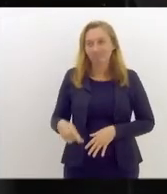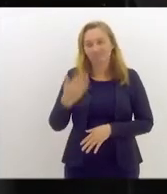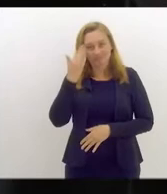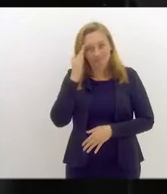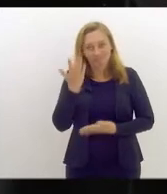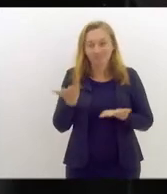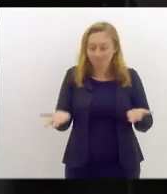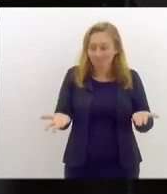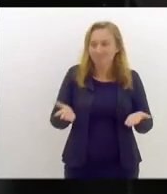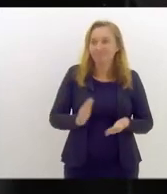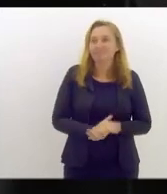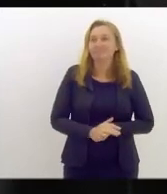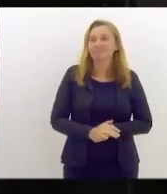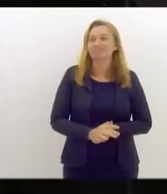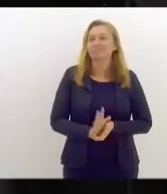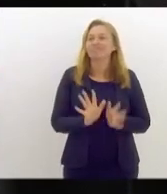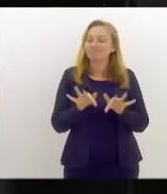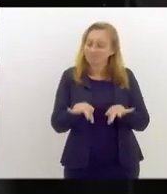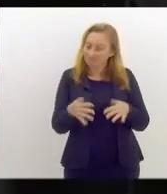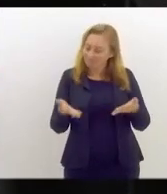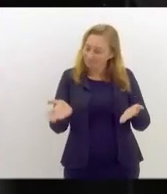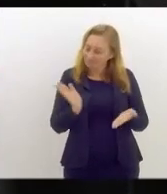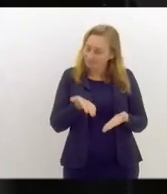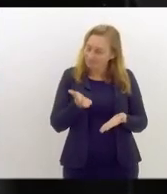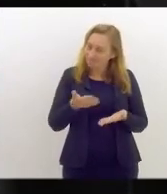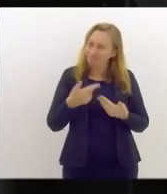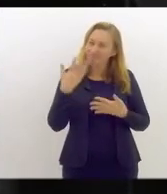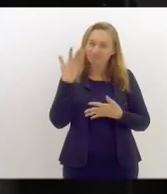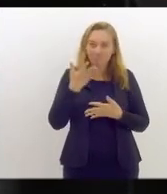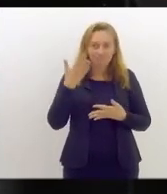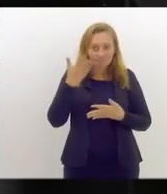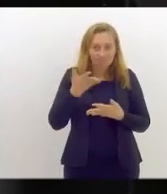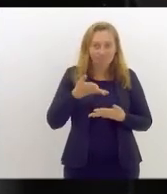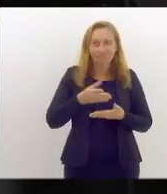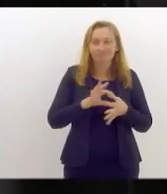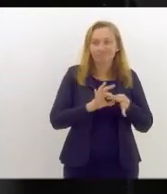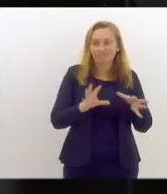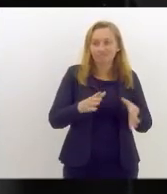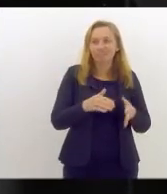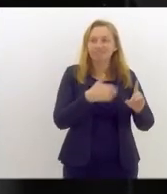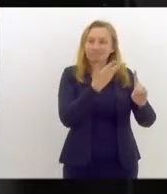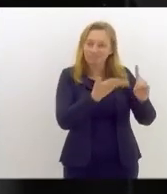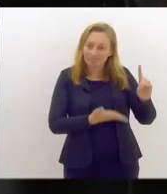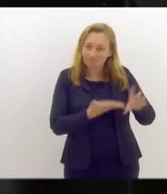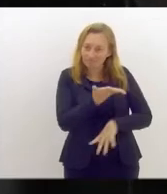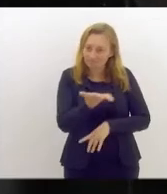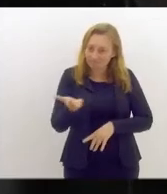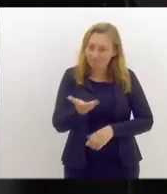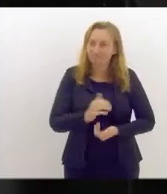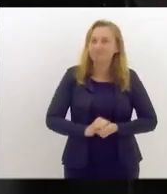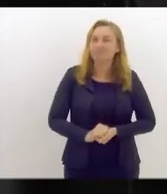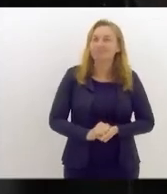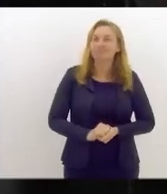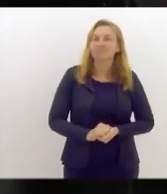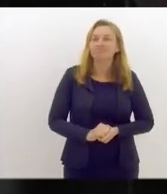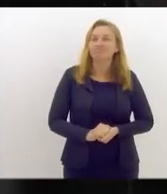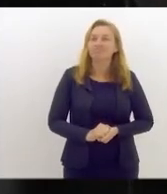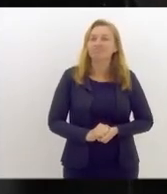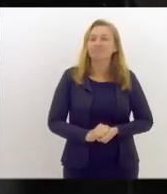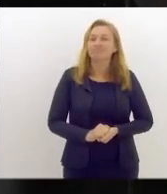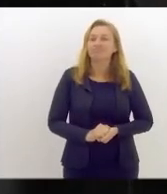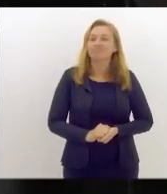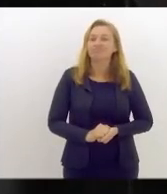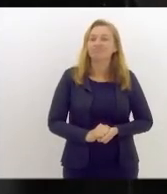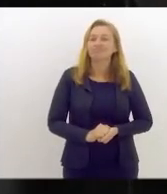mas já tô já estou terminando essa mensagem que eu quero deixar para os homenageados eu quero dizer que